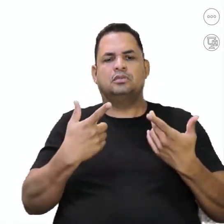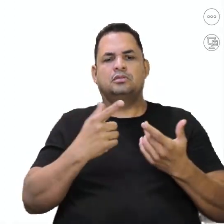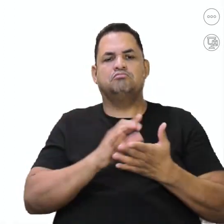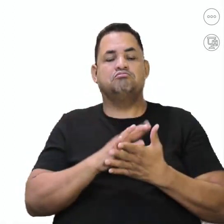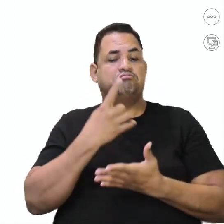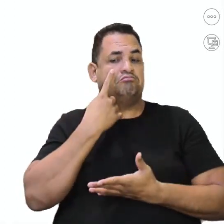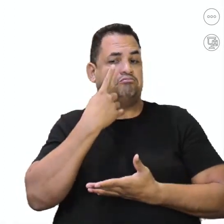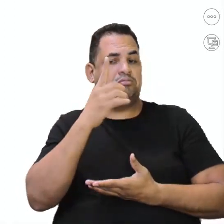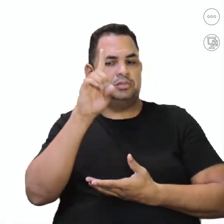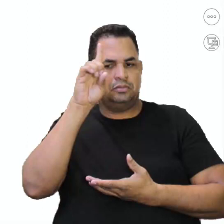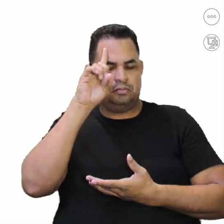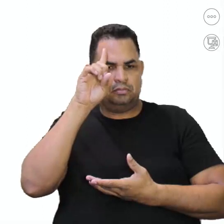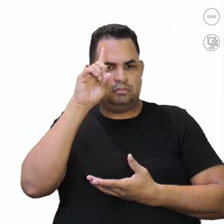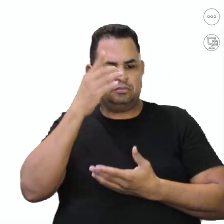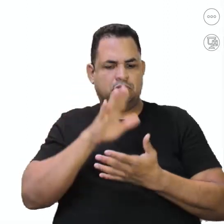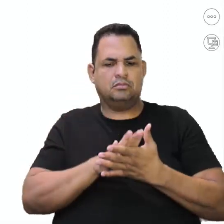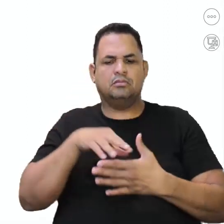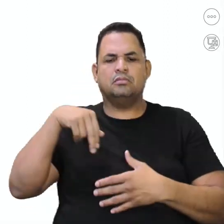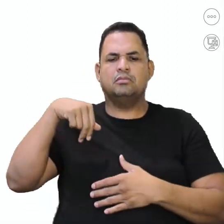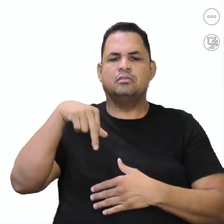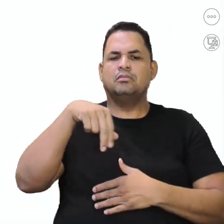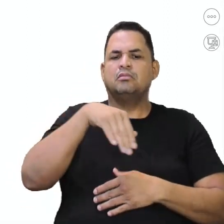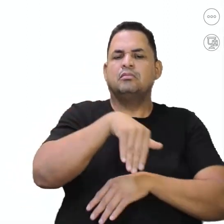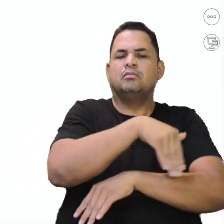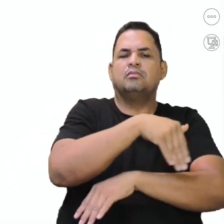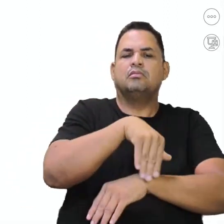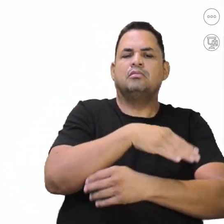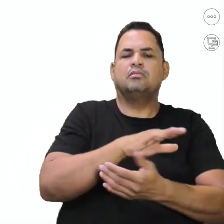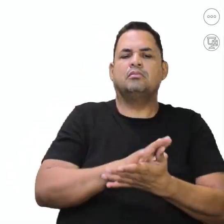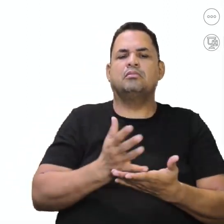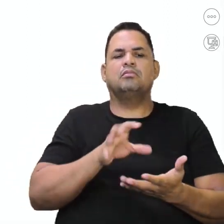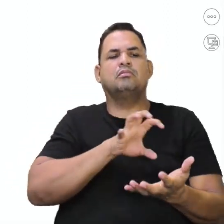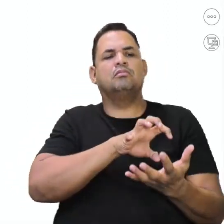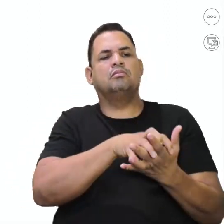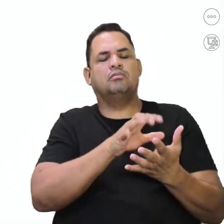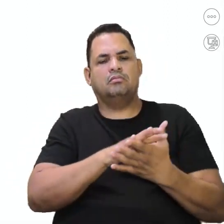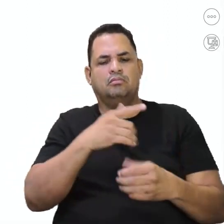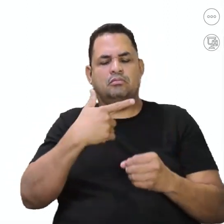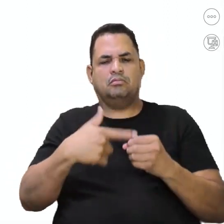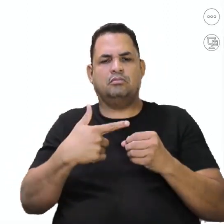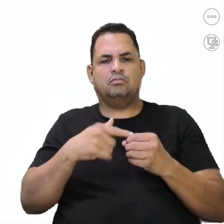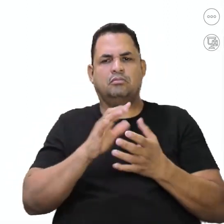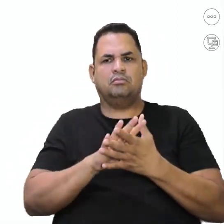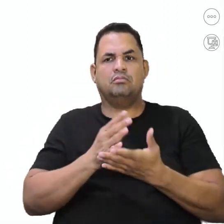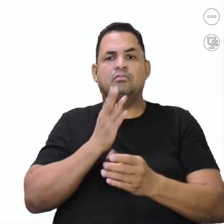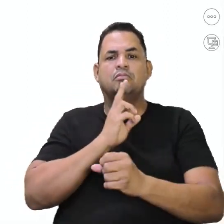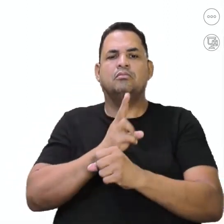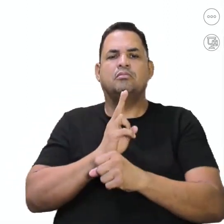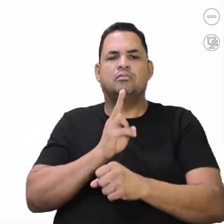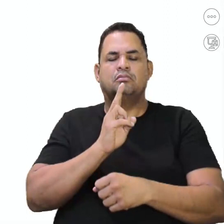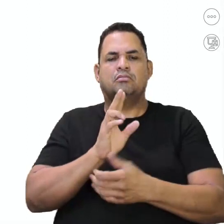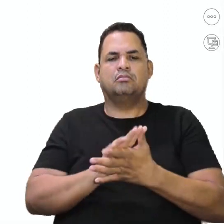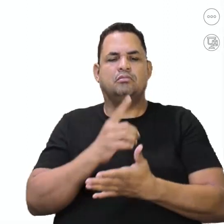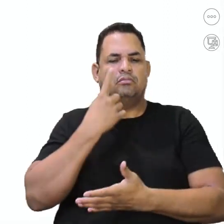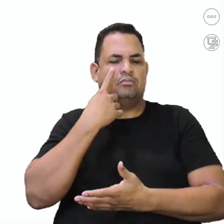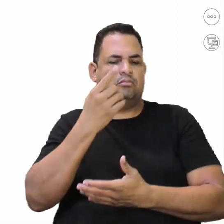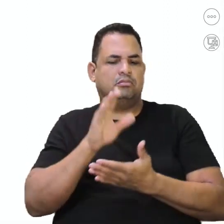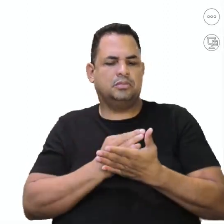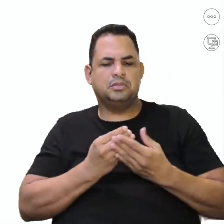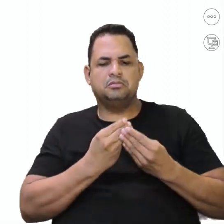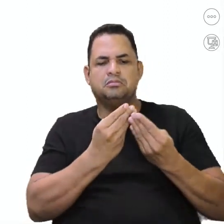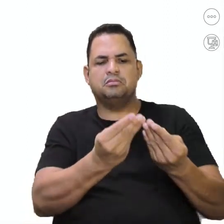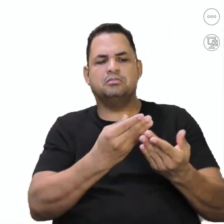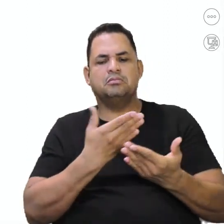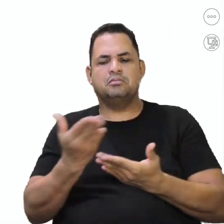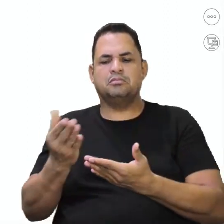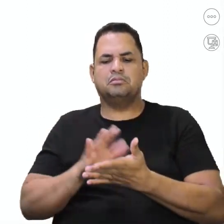ele bastante todos os dias. Quem anda na rua, vai no centro da sua cidade, você sempre vê pessoas entregando esses